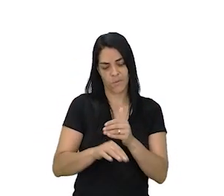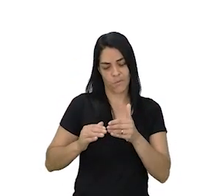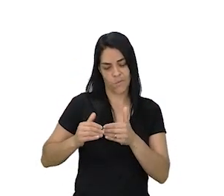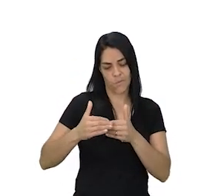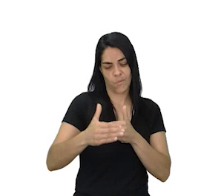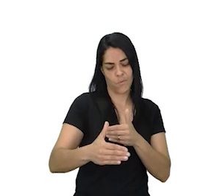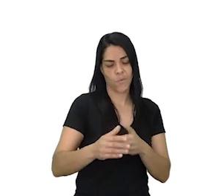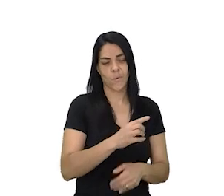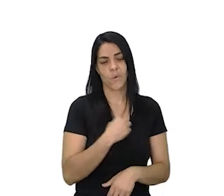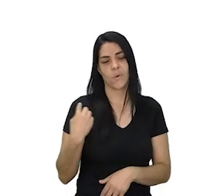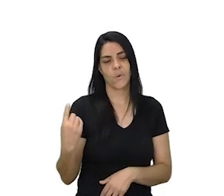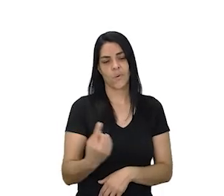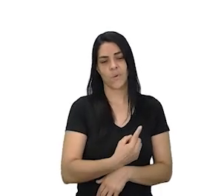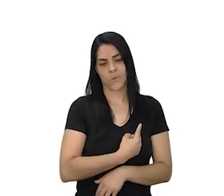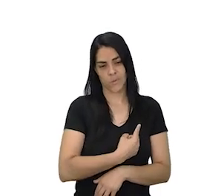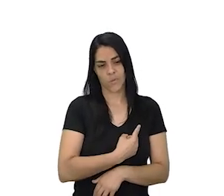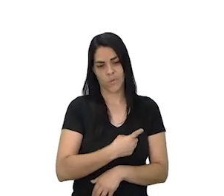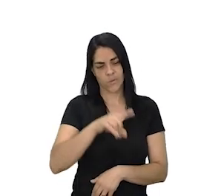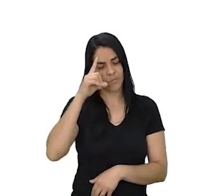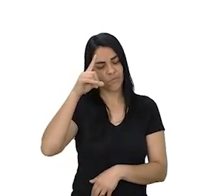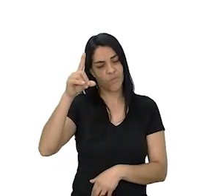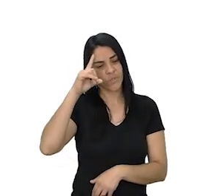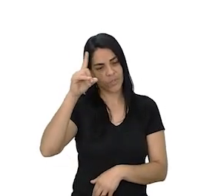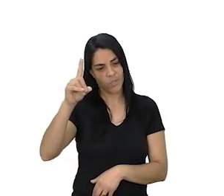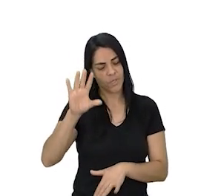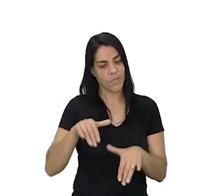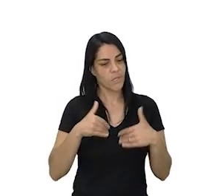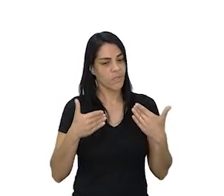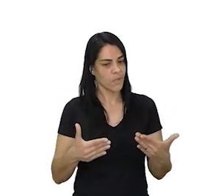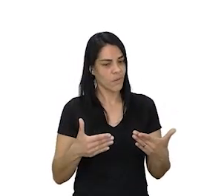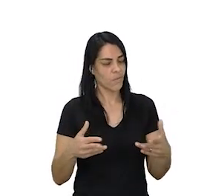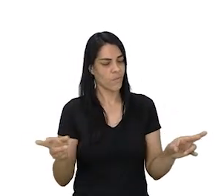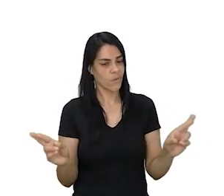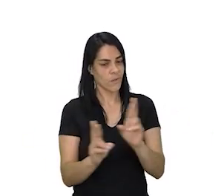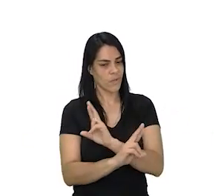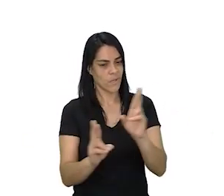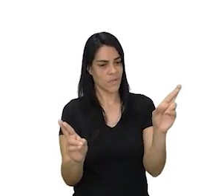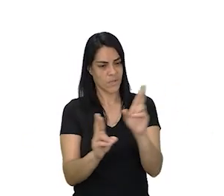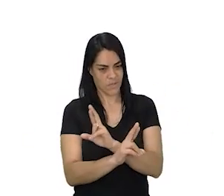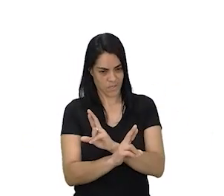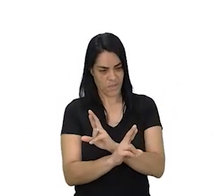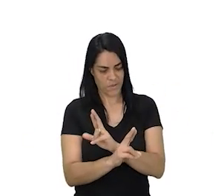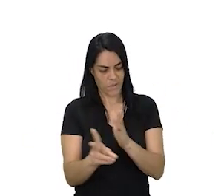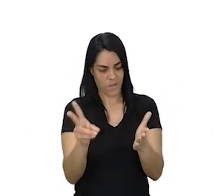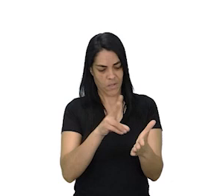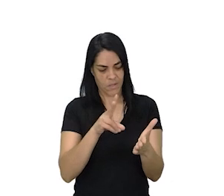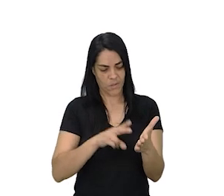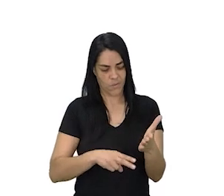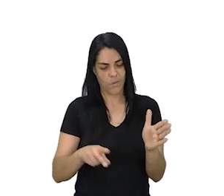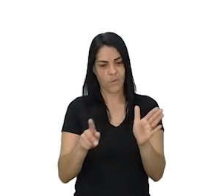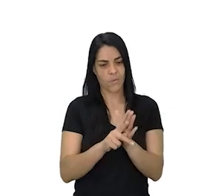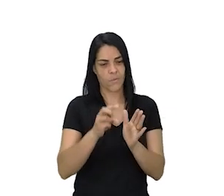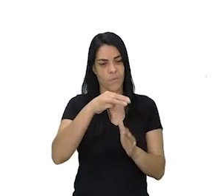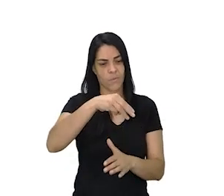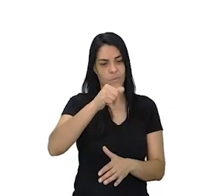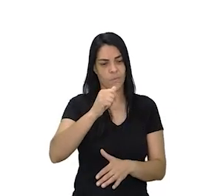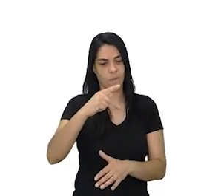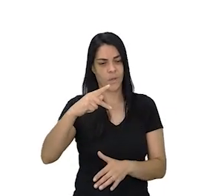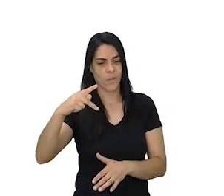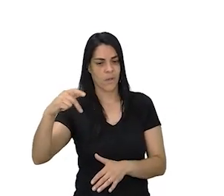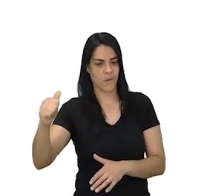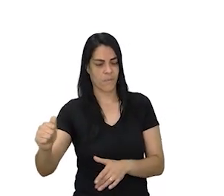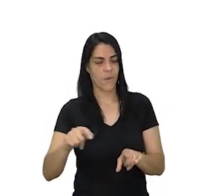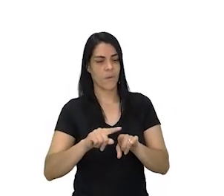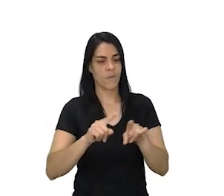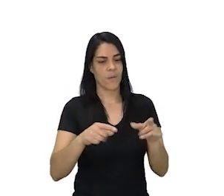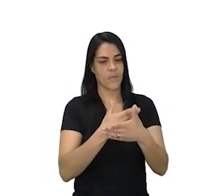do nosso cotidiano. Isso em relação a leitura de mapas, gente, mas a gente está falando em relação a gente